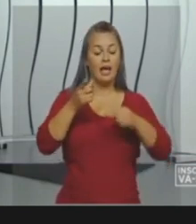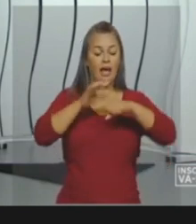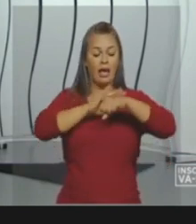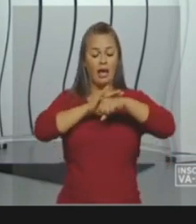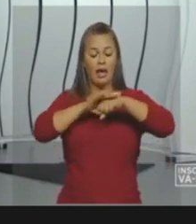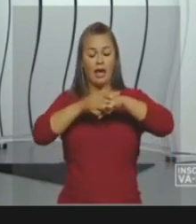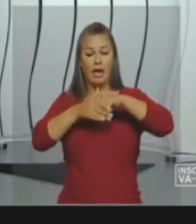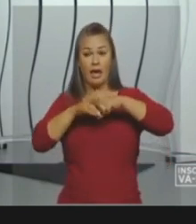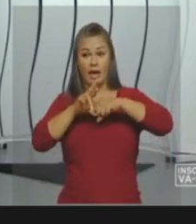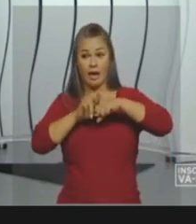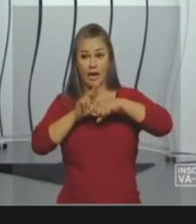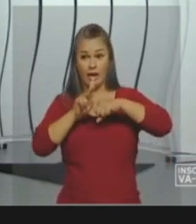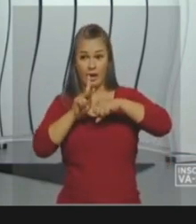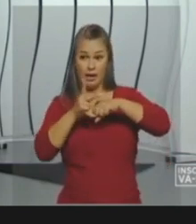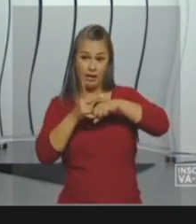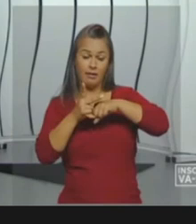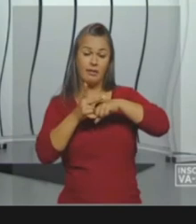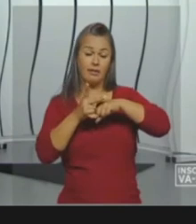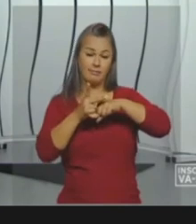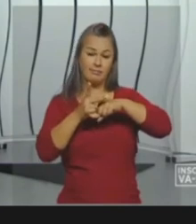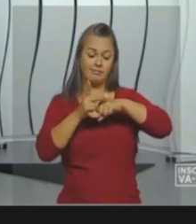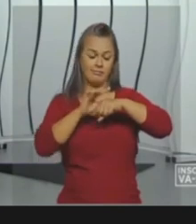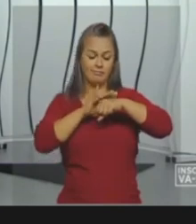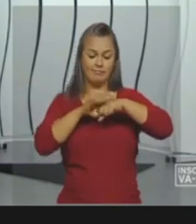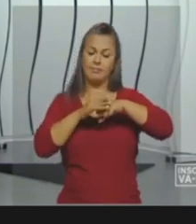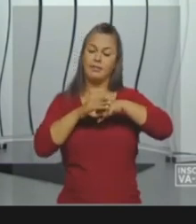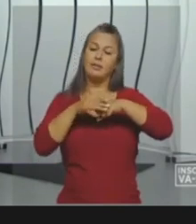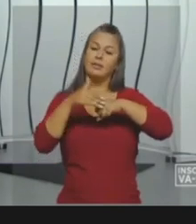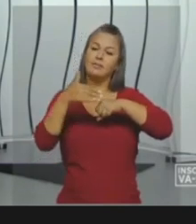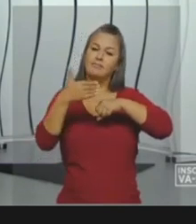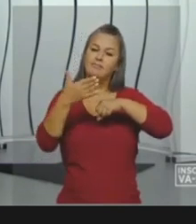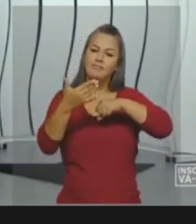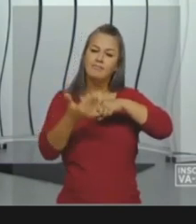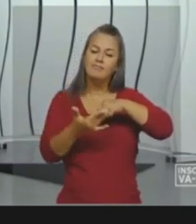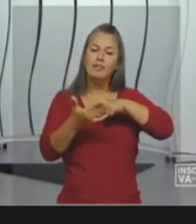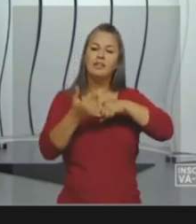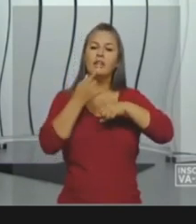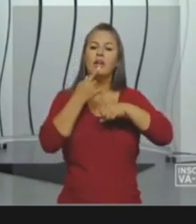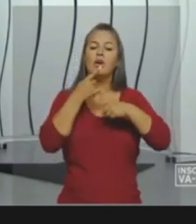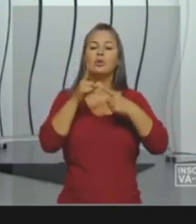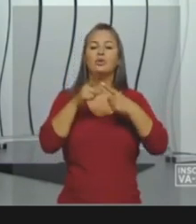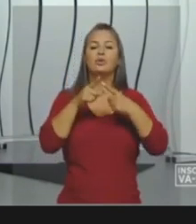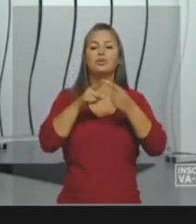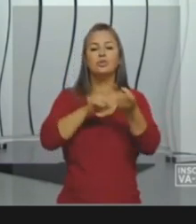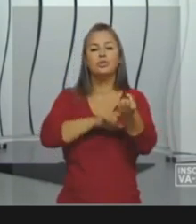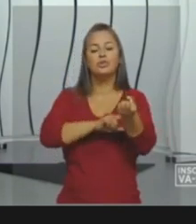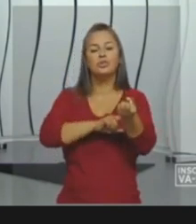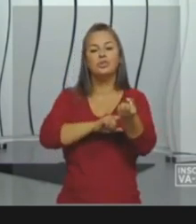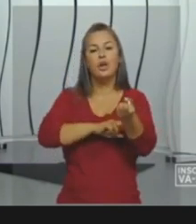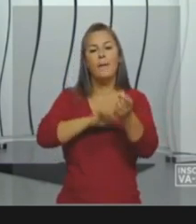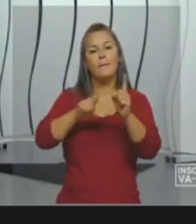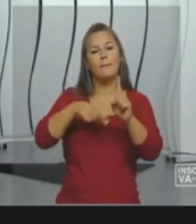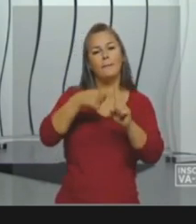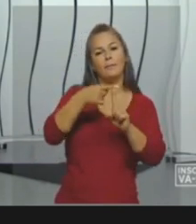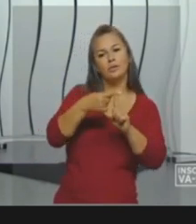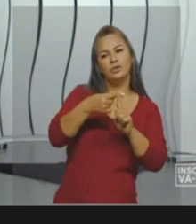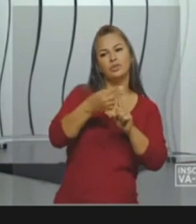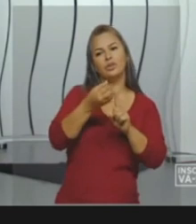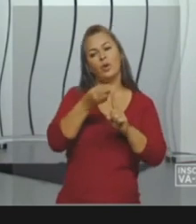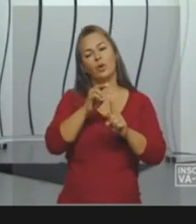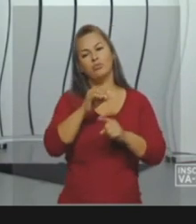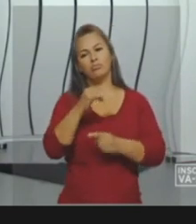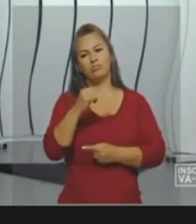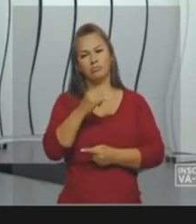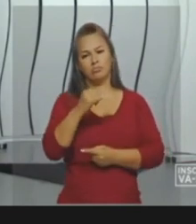da hemácia. Então vai ser positivo de qualquer jeito. E se ela tiver o Rzinho, lembra que Rzão